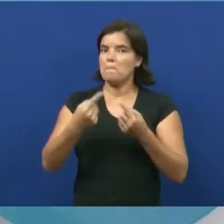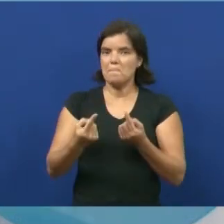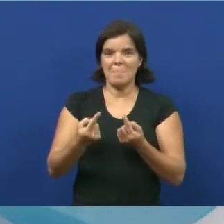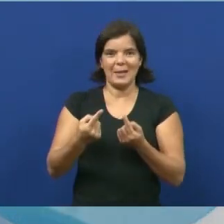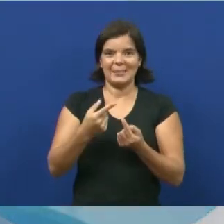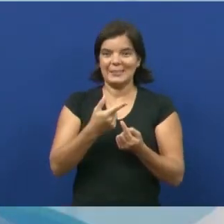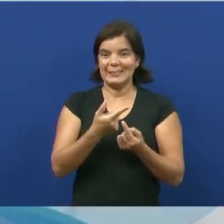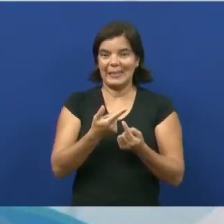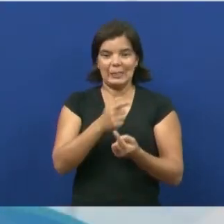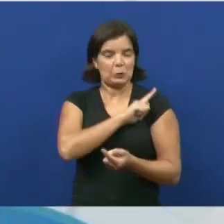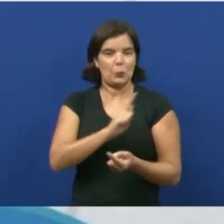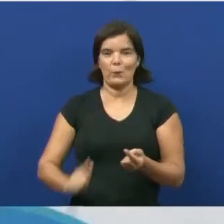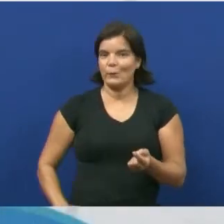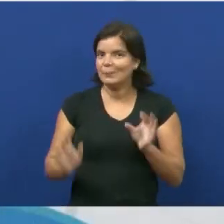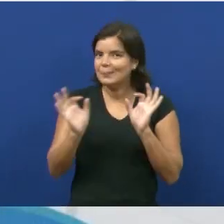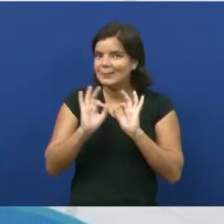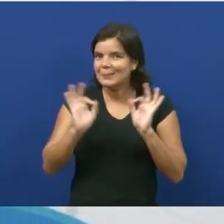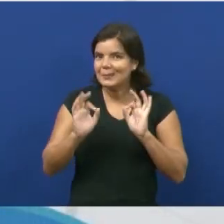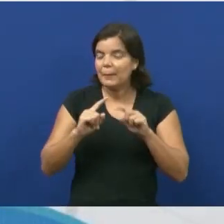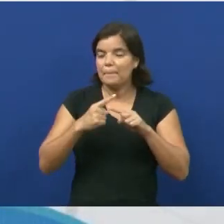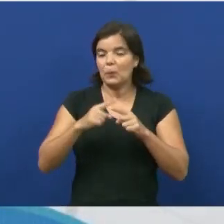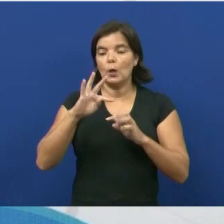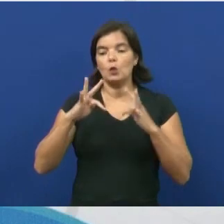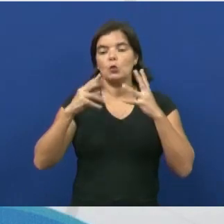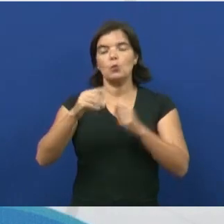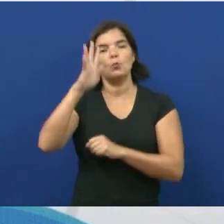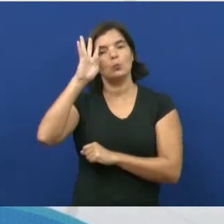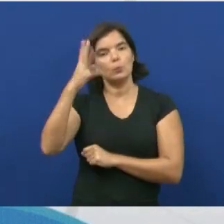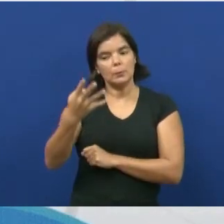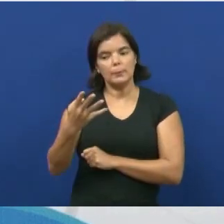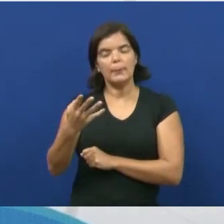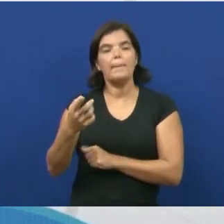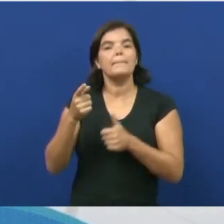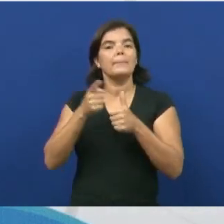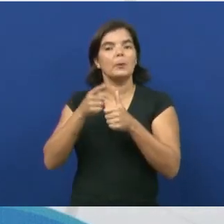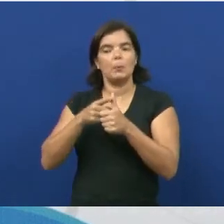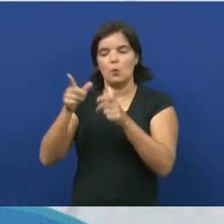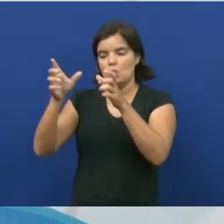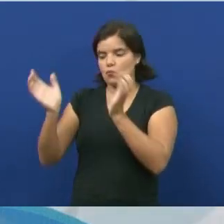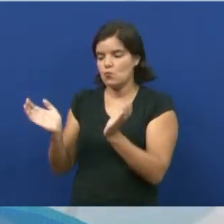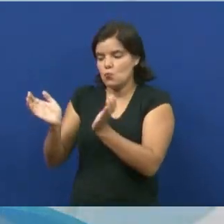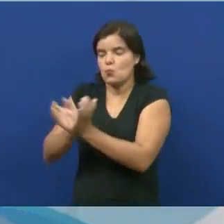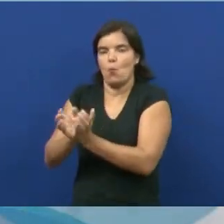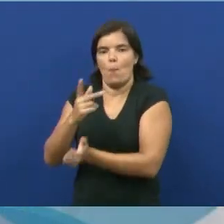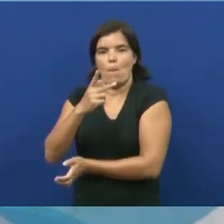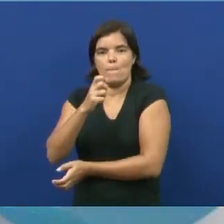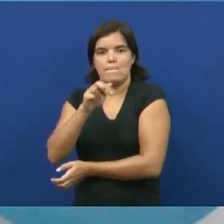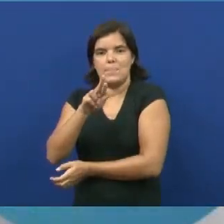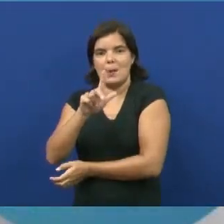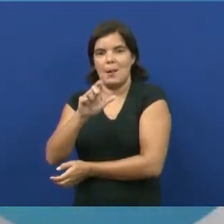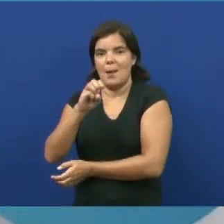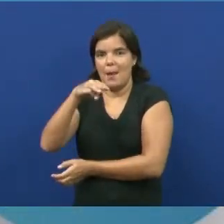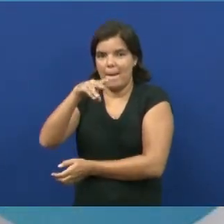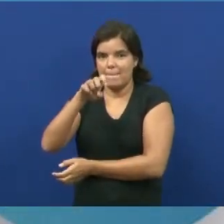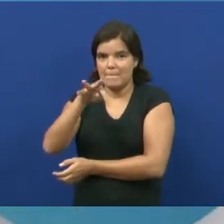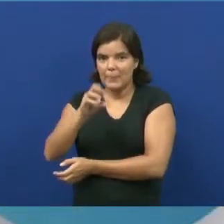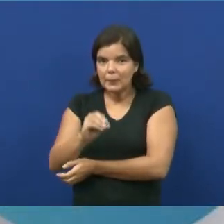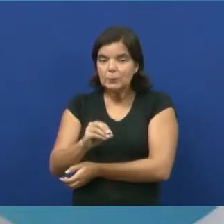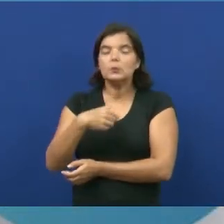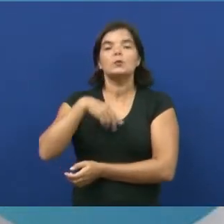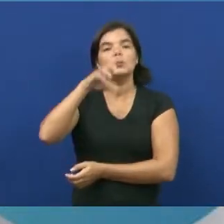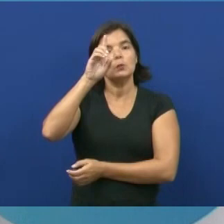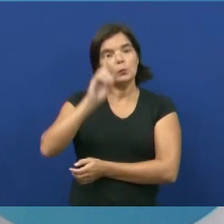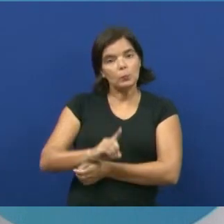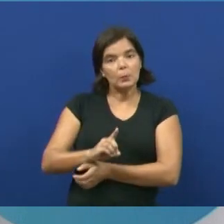vão estar governando, porque todas as decisões vão partir do parlamento, certo? Então, essa Declaração dos